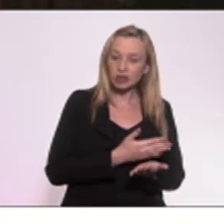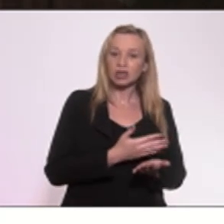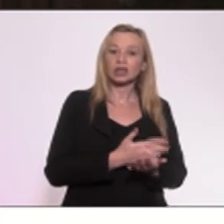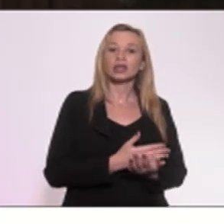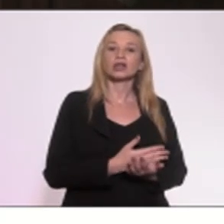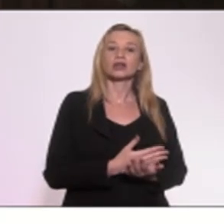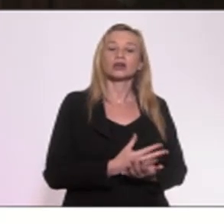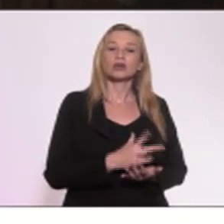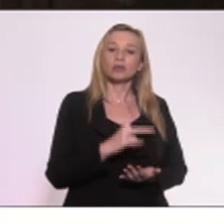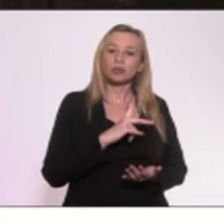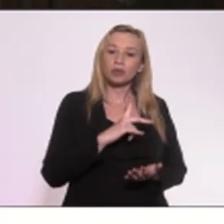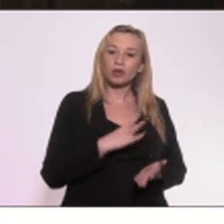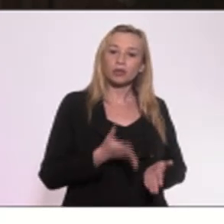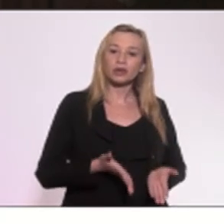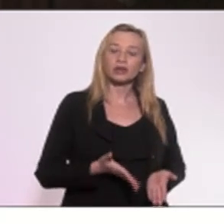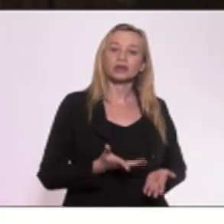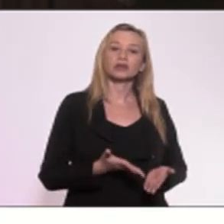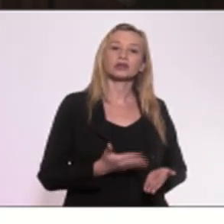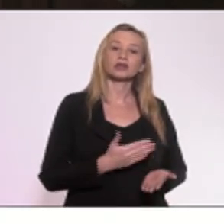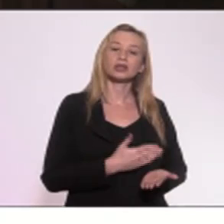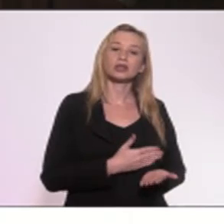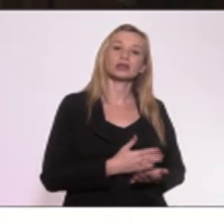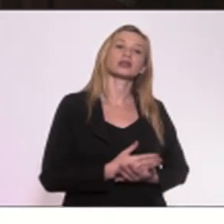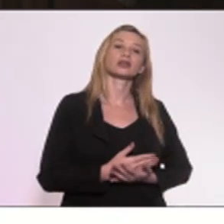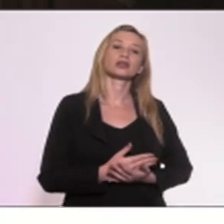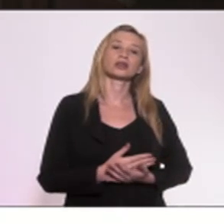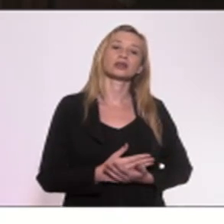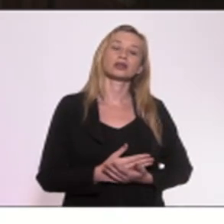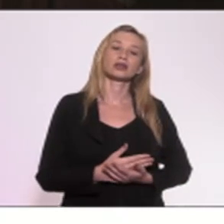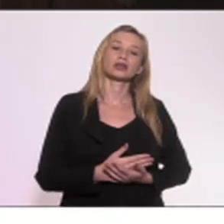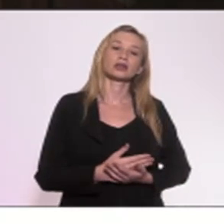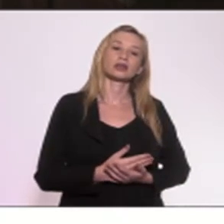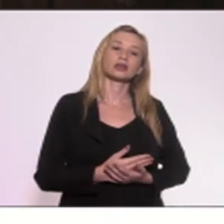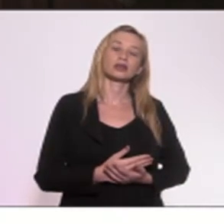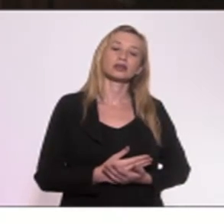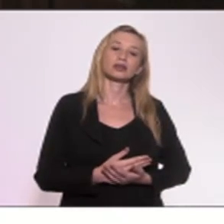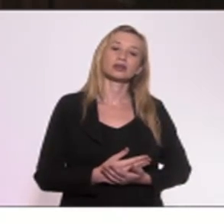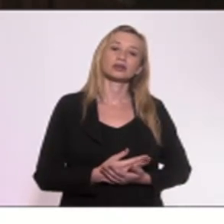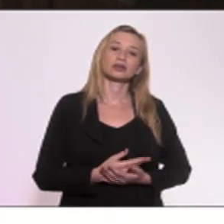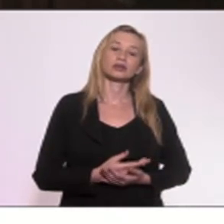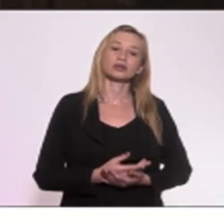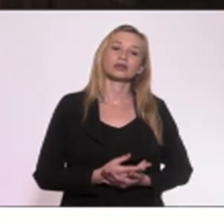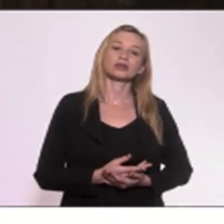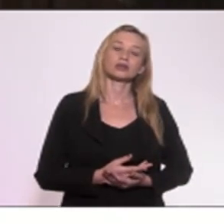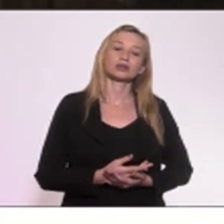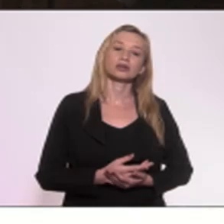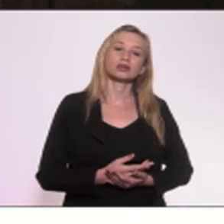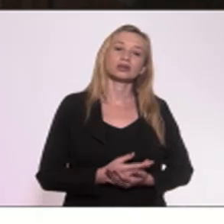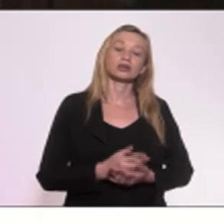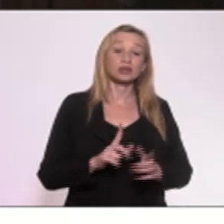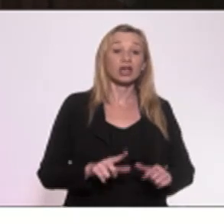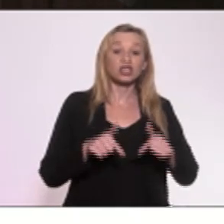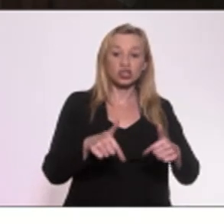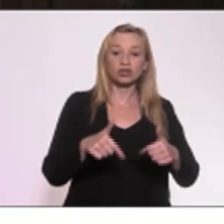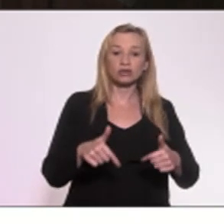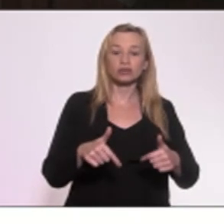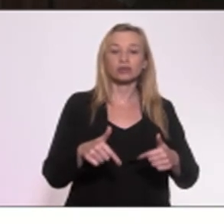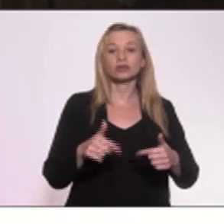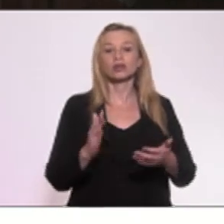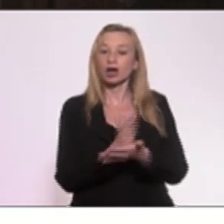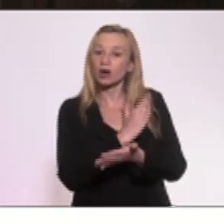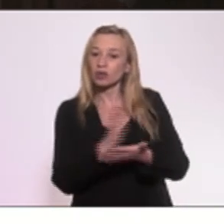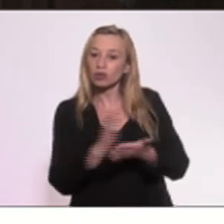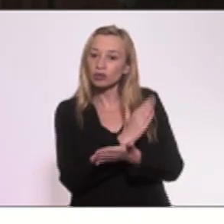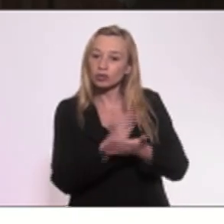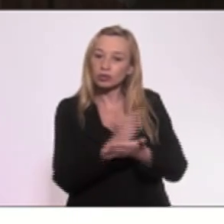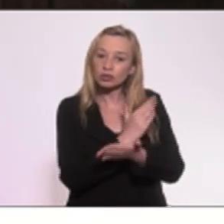própria, está assumindo algumas reformas importantes